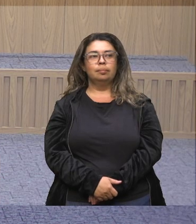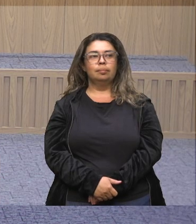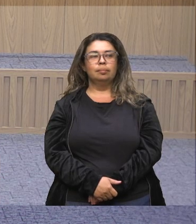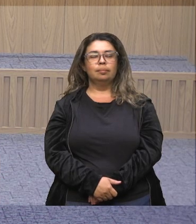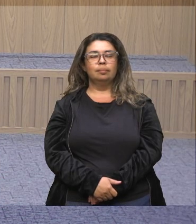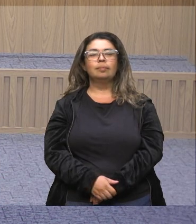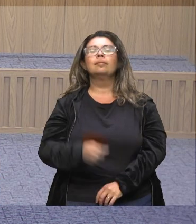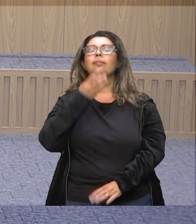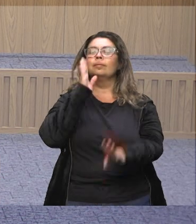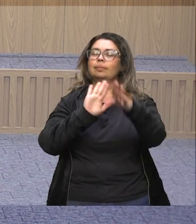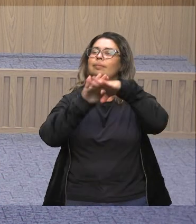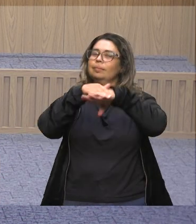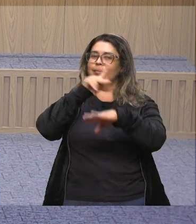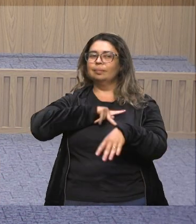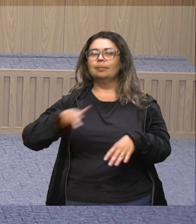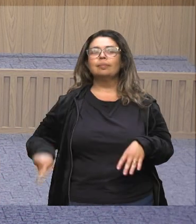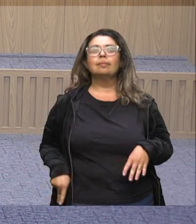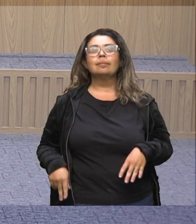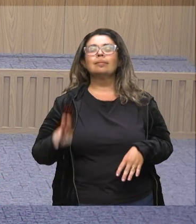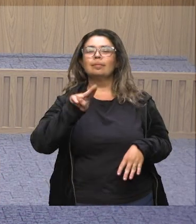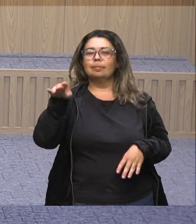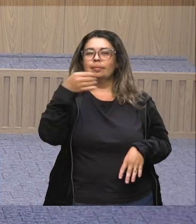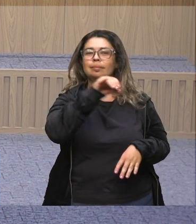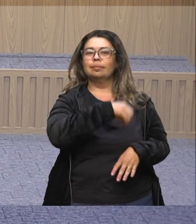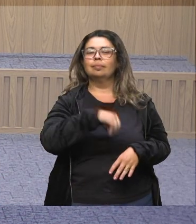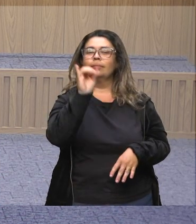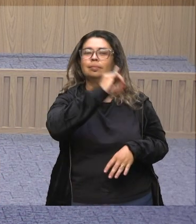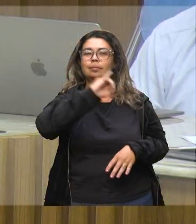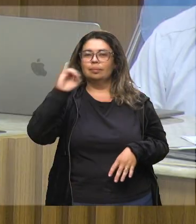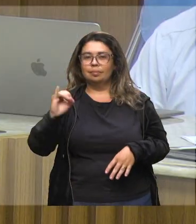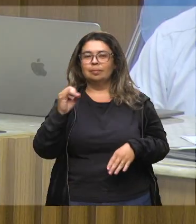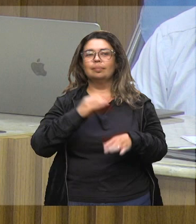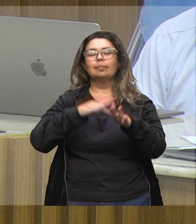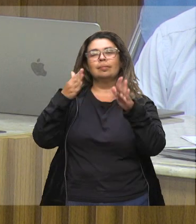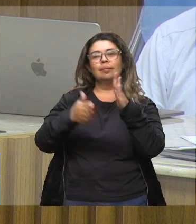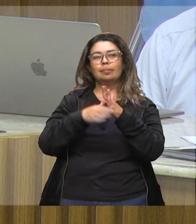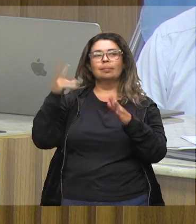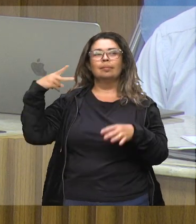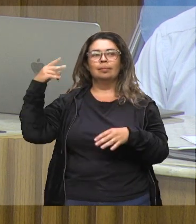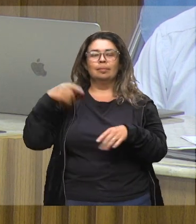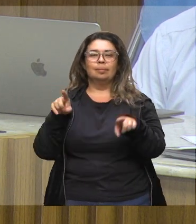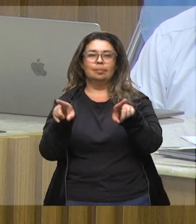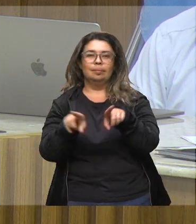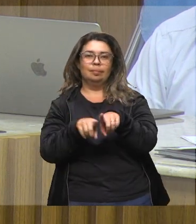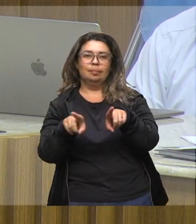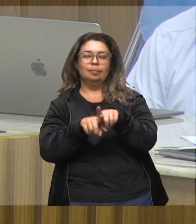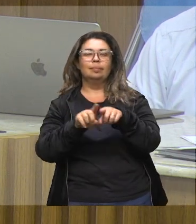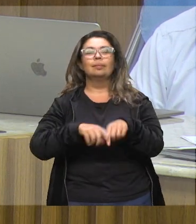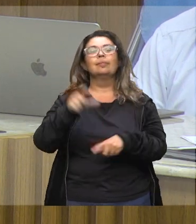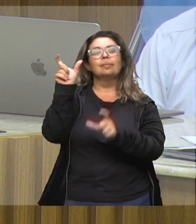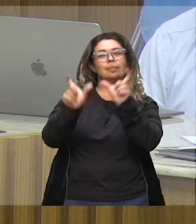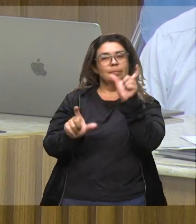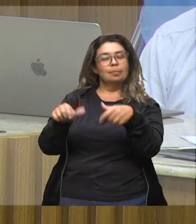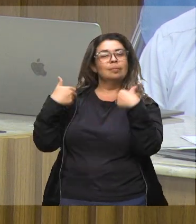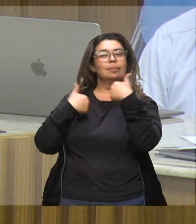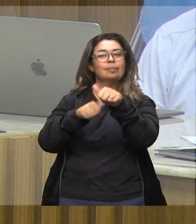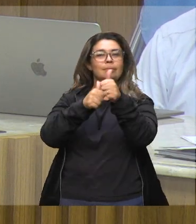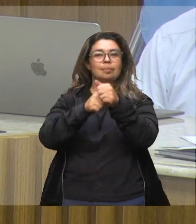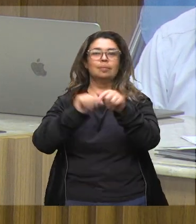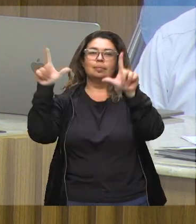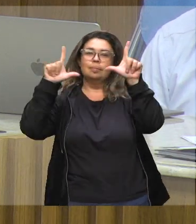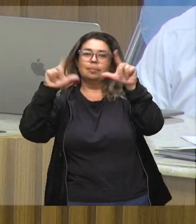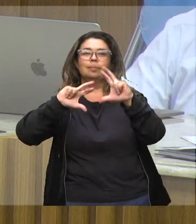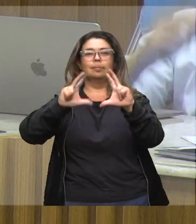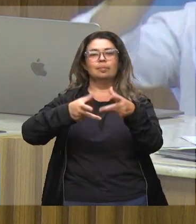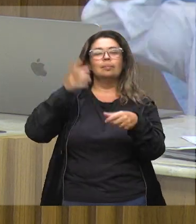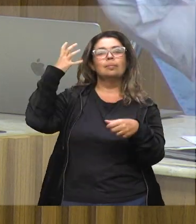Boa noite, senhora presidente. Em seu nome, quero cumprimentar a todos os vereadores. Quero cumprimentar também a todas as pessoas que nos acompanham pela TV Câmara